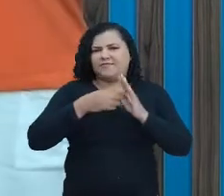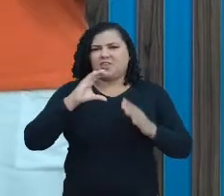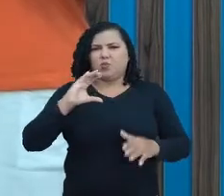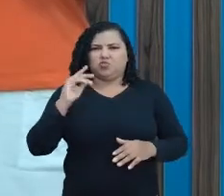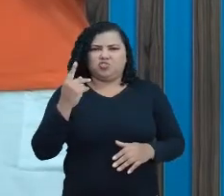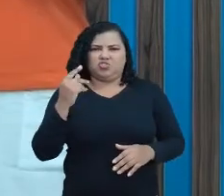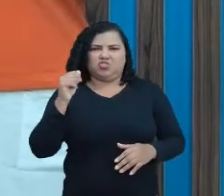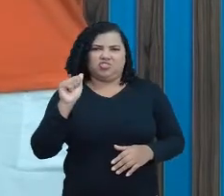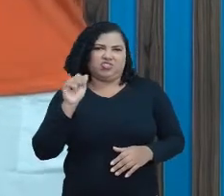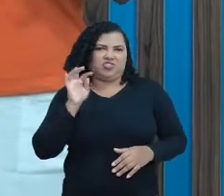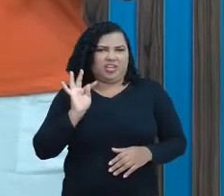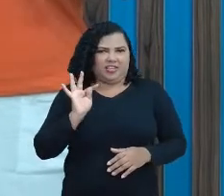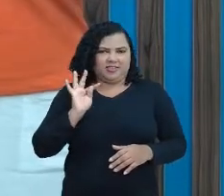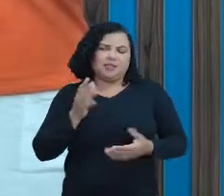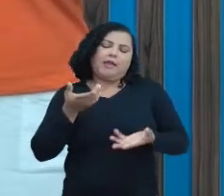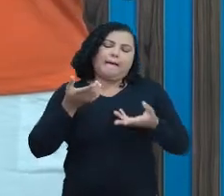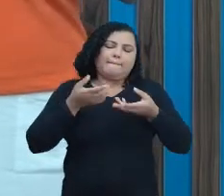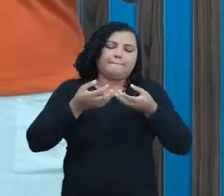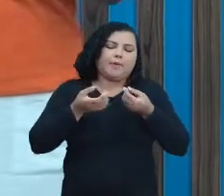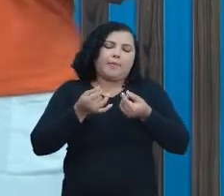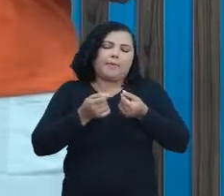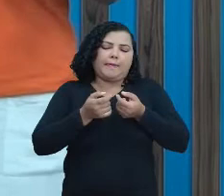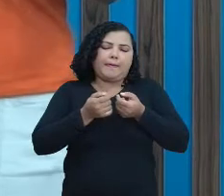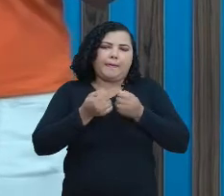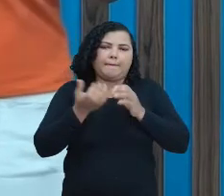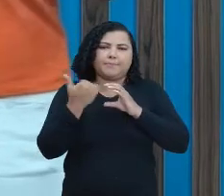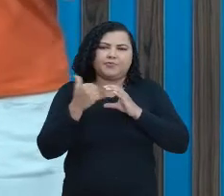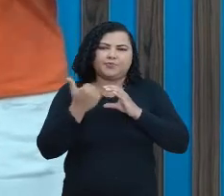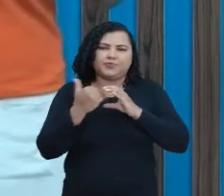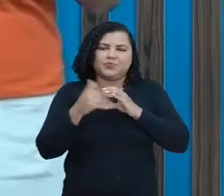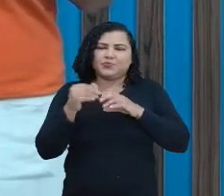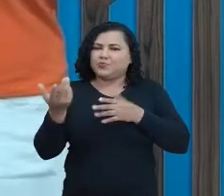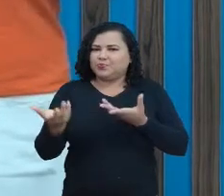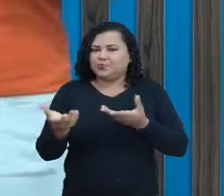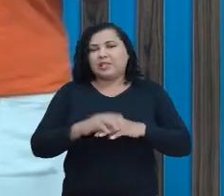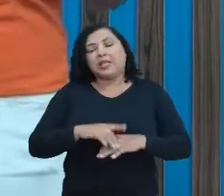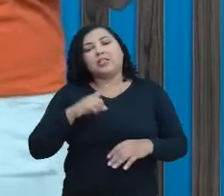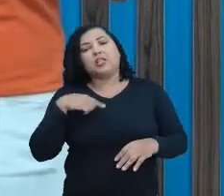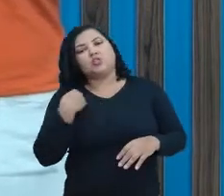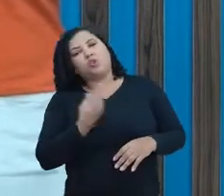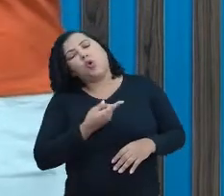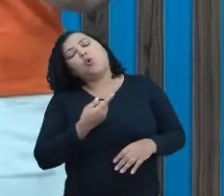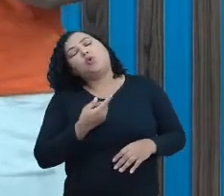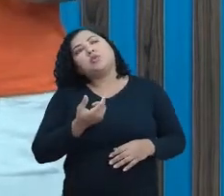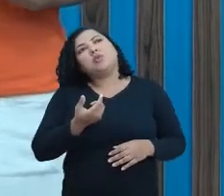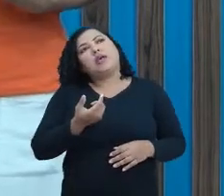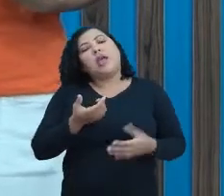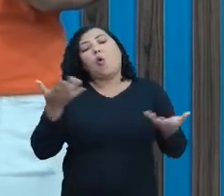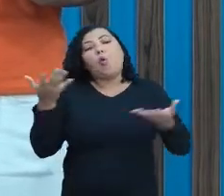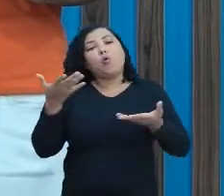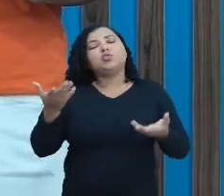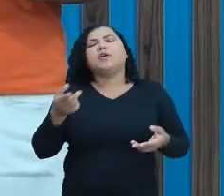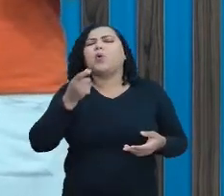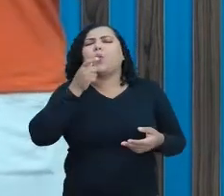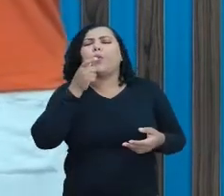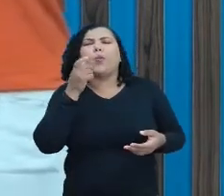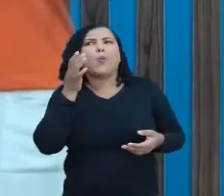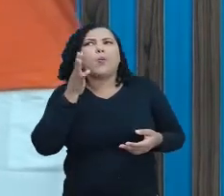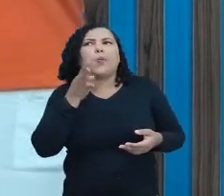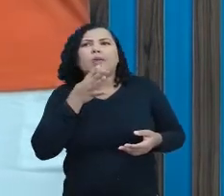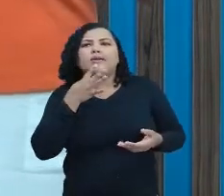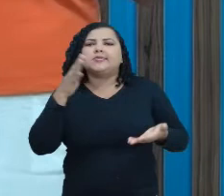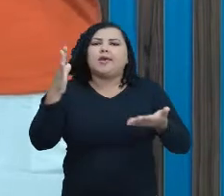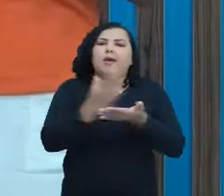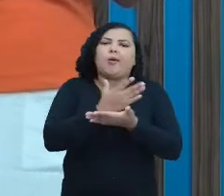um chat. Mas a minha proposta aqui é o quê? É que a gente vá conhecendo algumas peculiaridades, a origem. Por